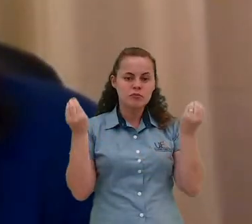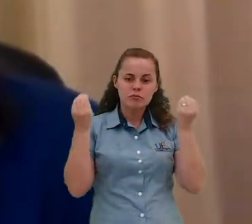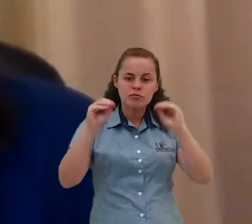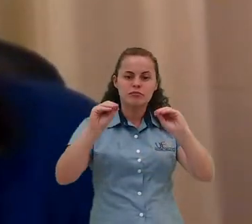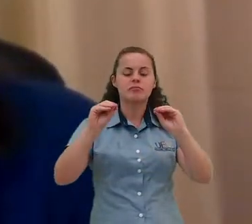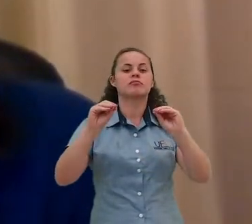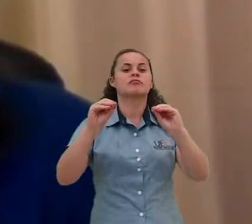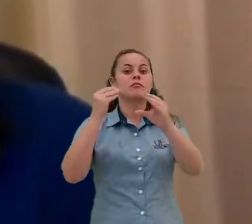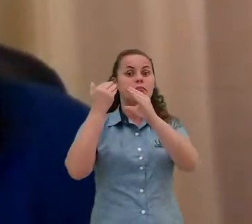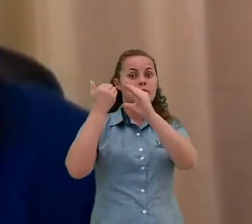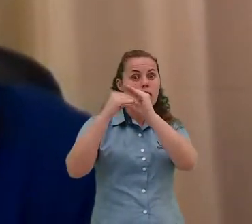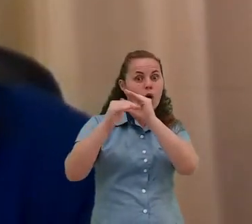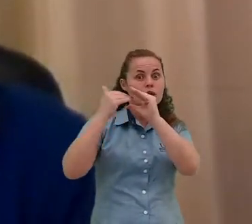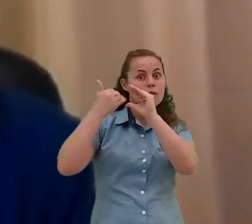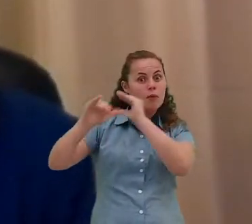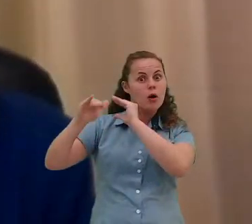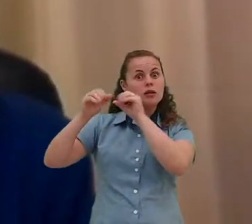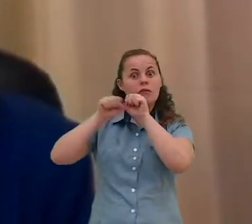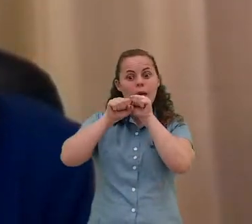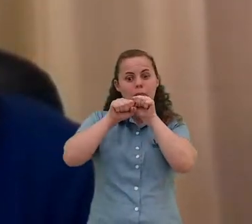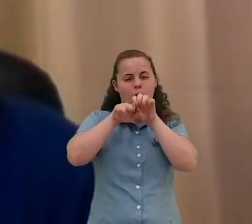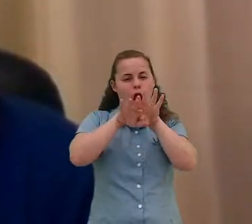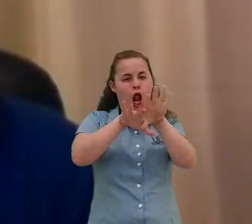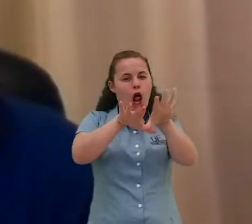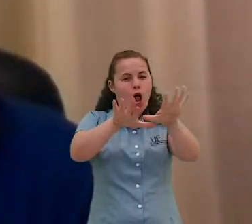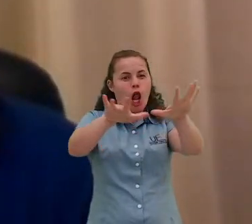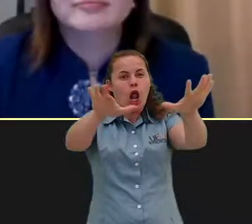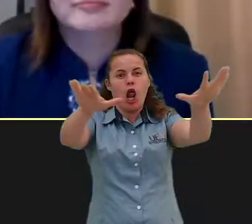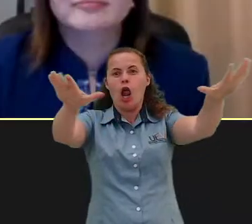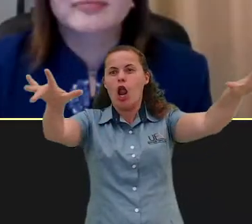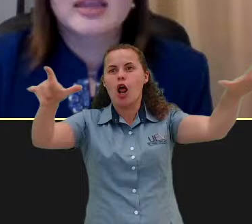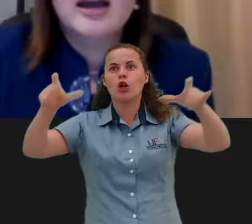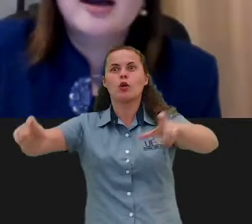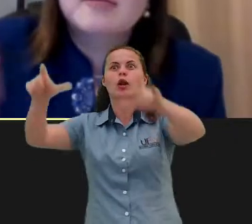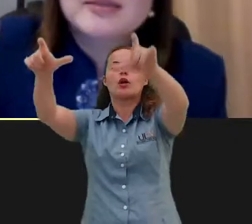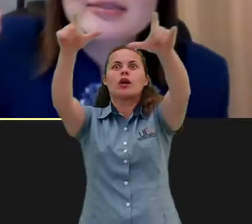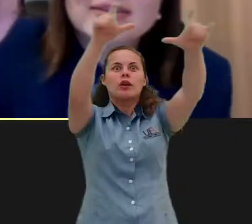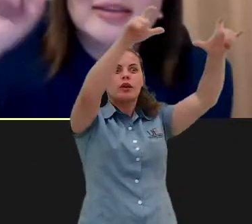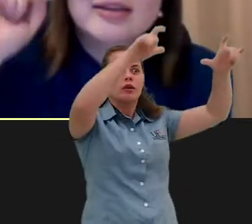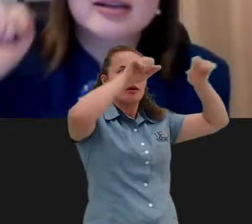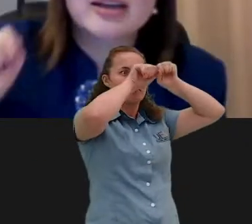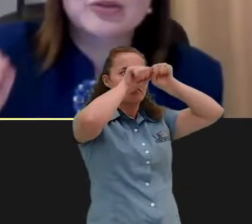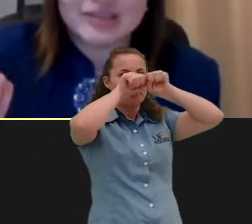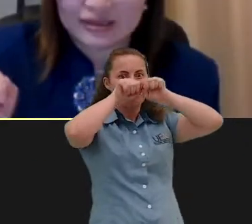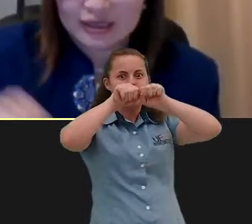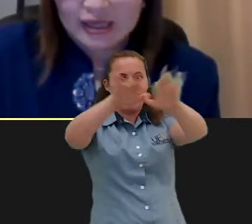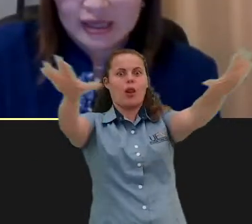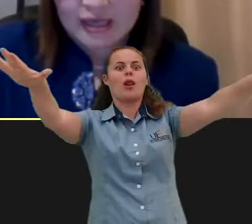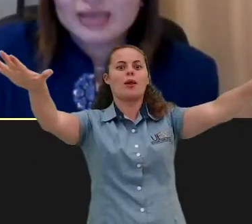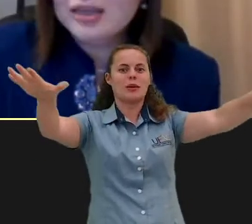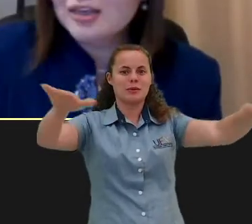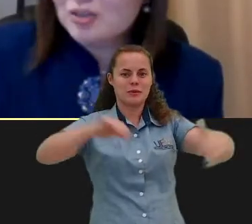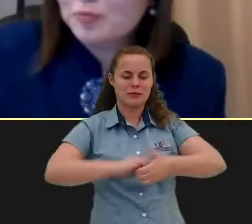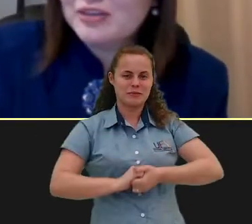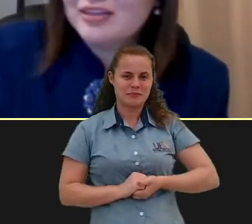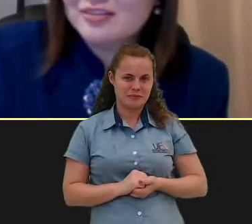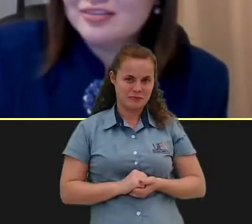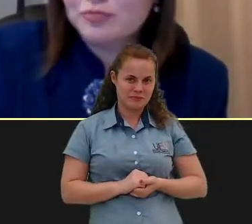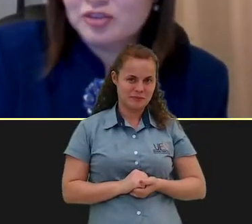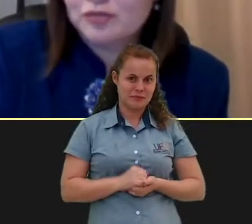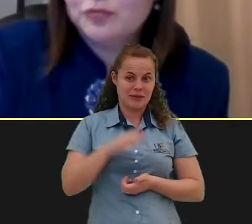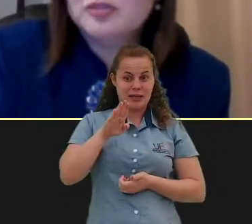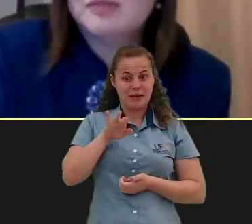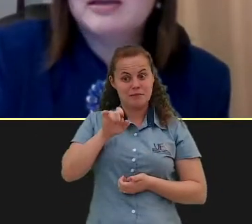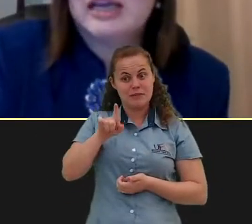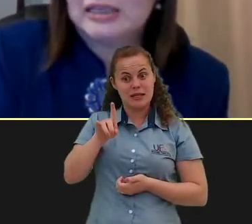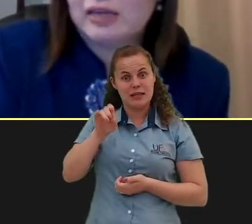é uma peninha aí que pode voar por muitos lugares. Entendi. Ah, mas, Carolina, em relação ao Big Data,